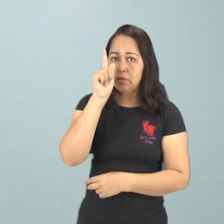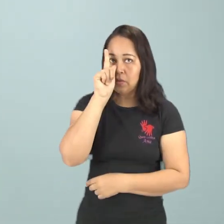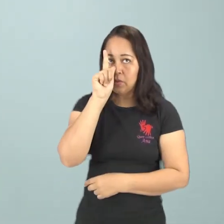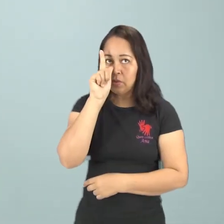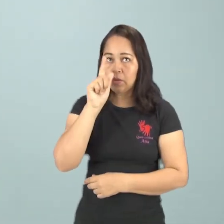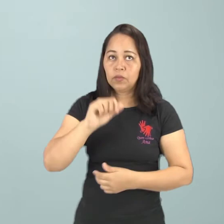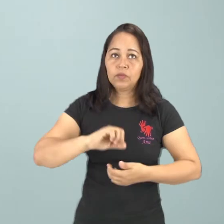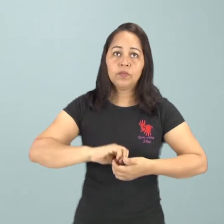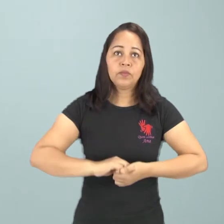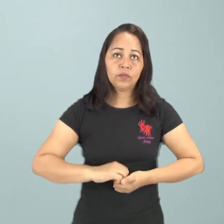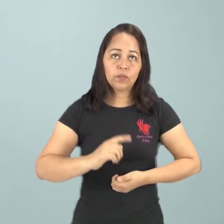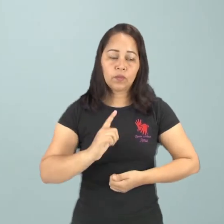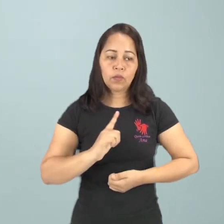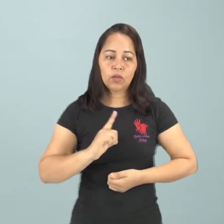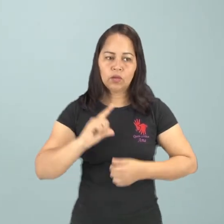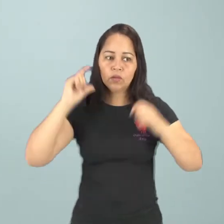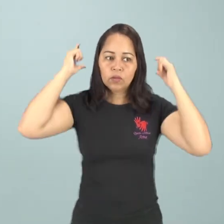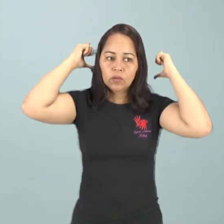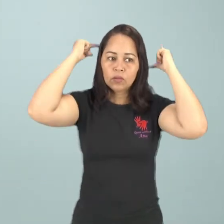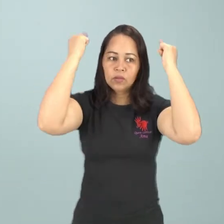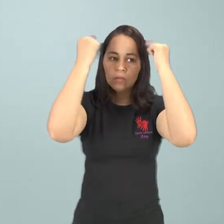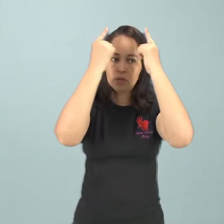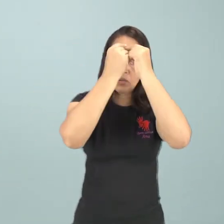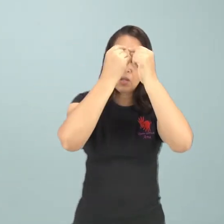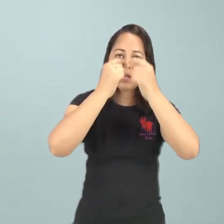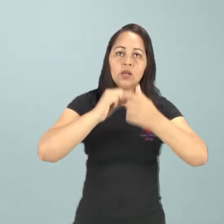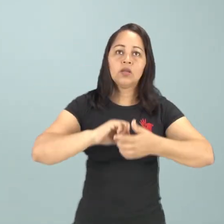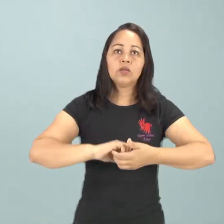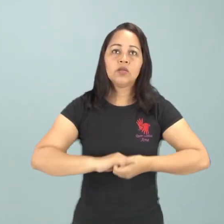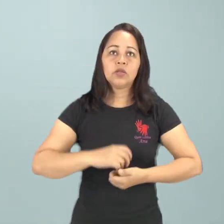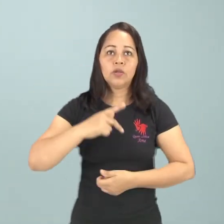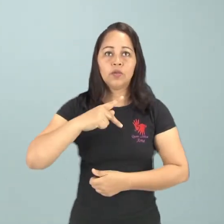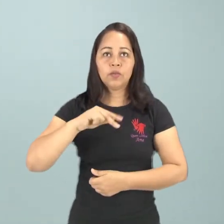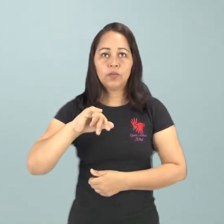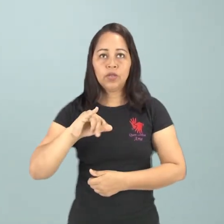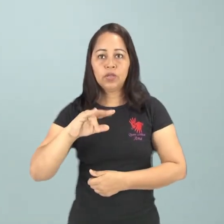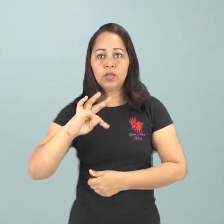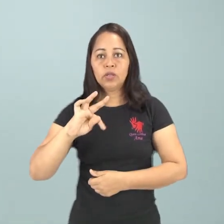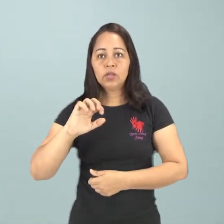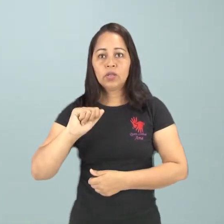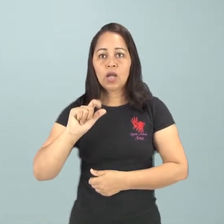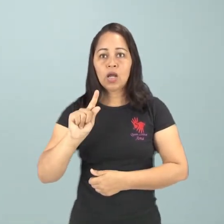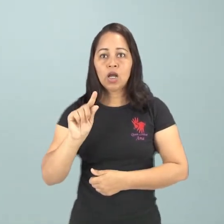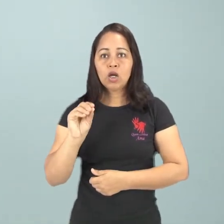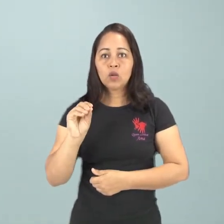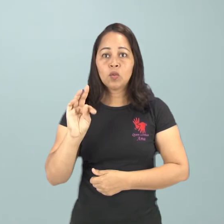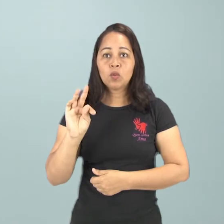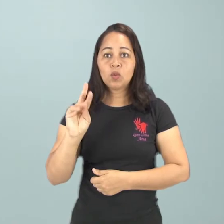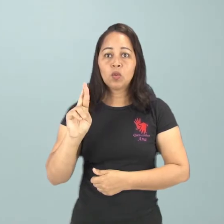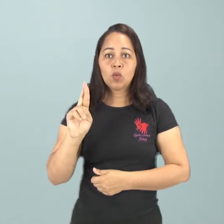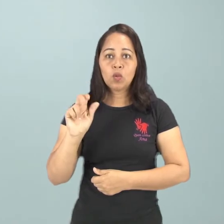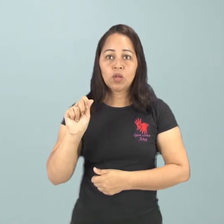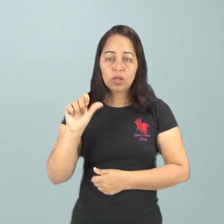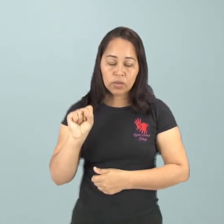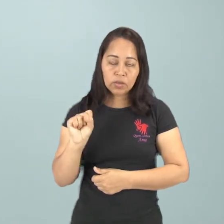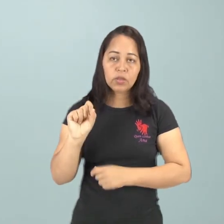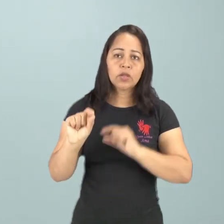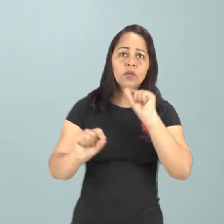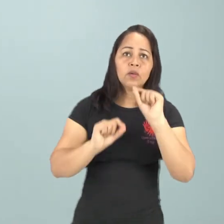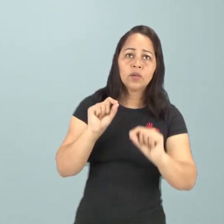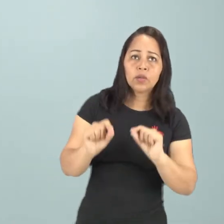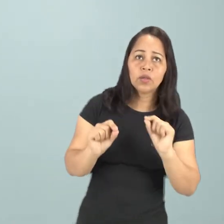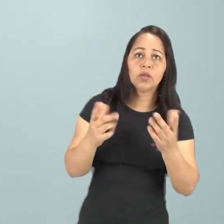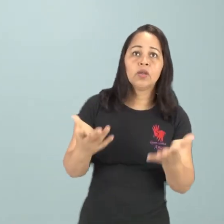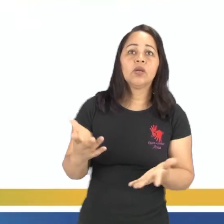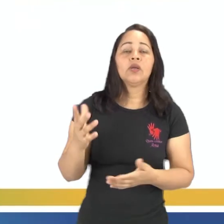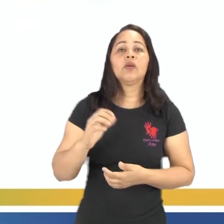os gregos Tales e Pitágoras. O grego Tales nasceu em 1624 e